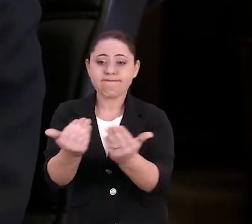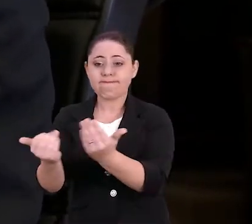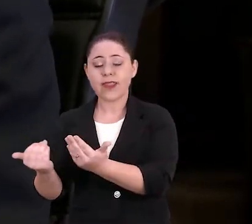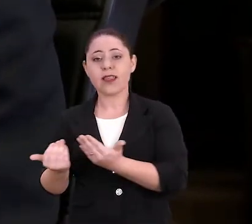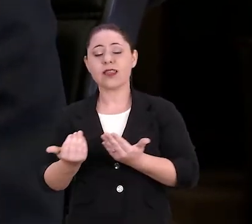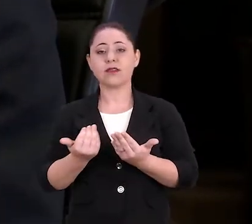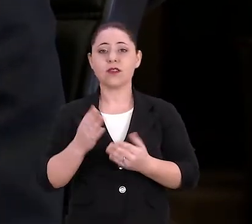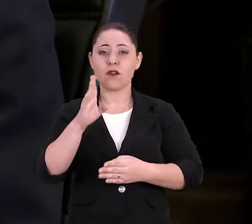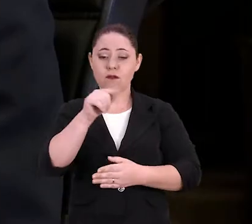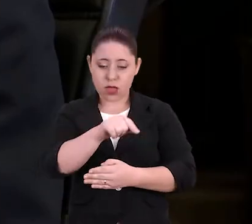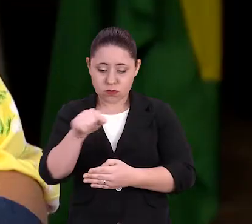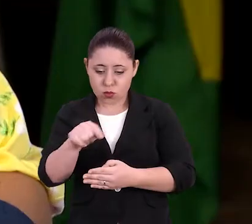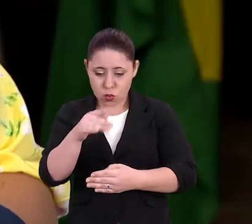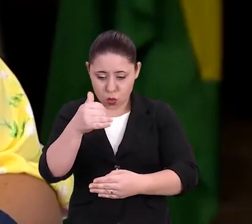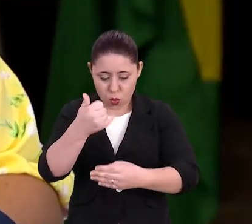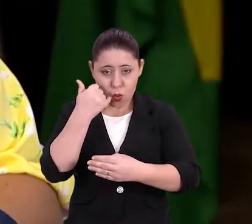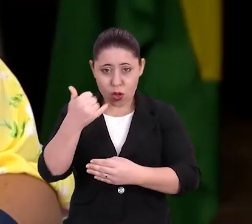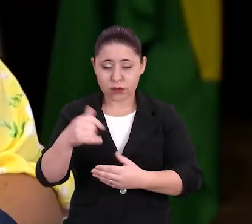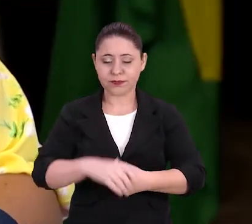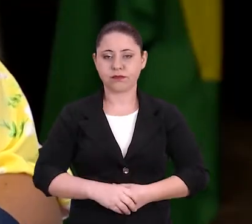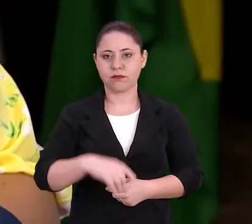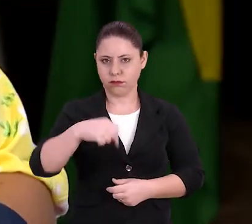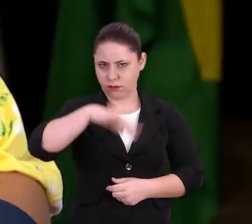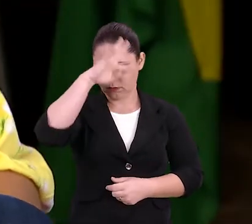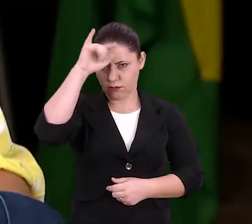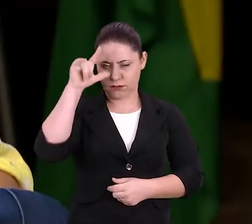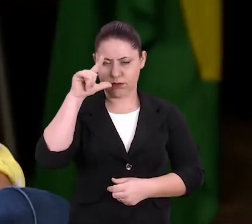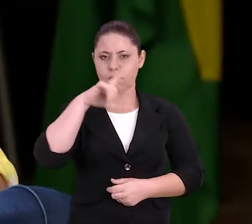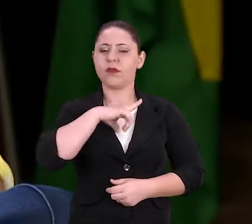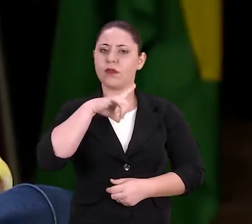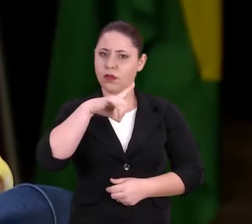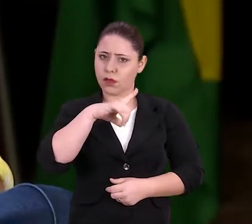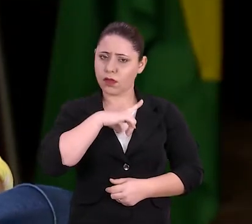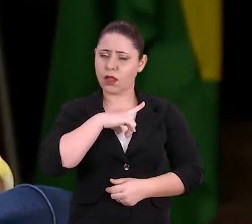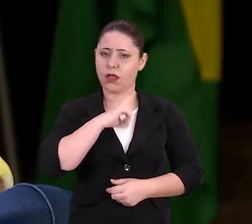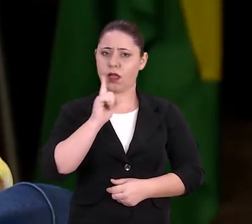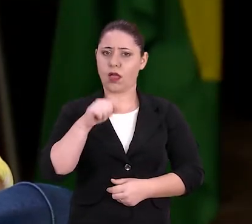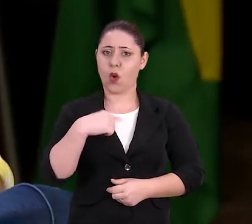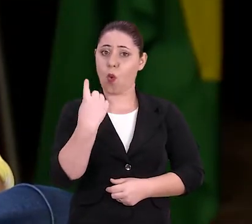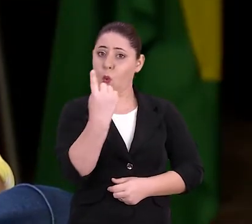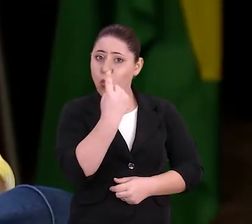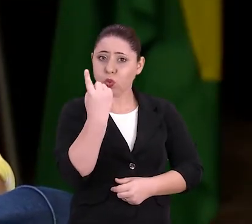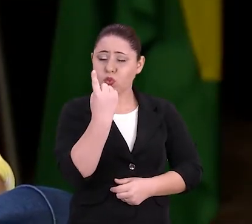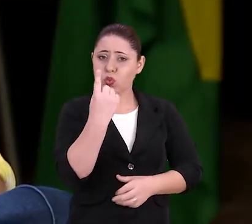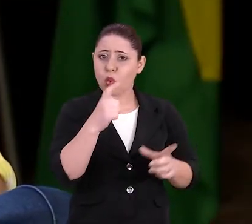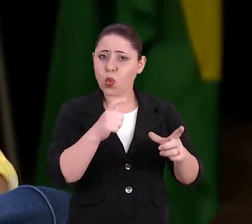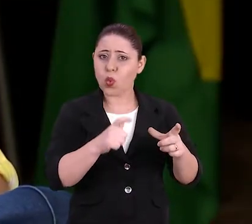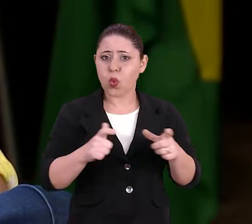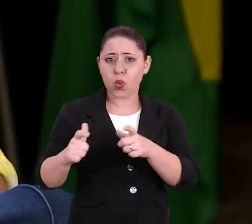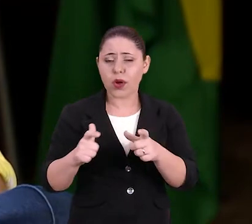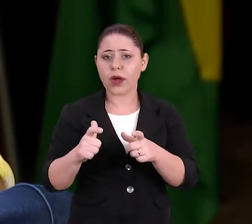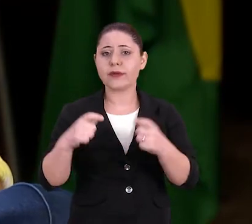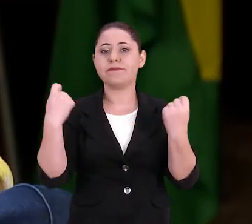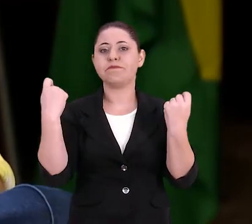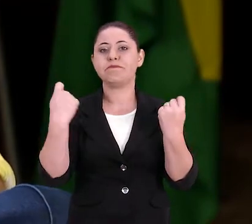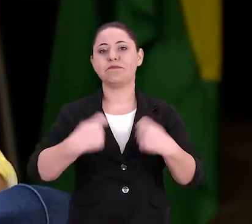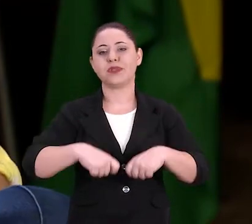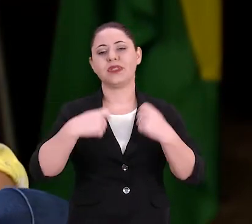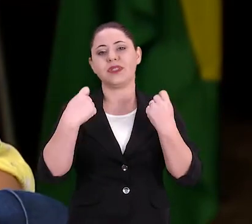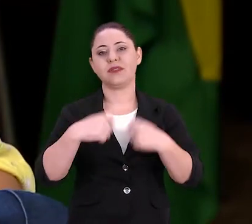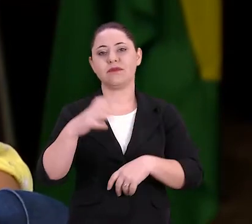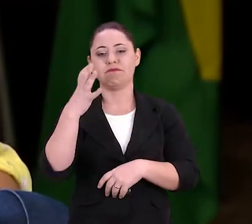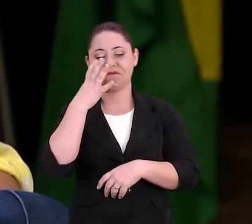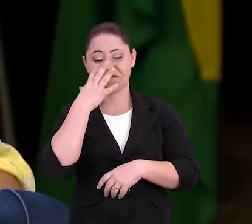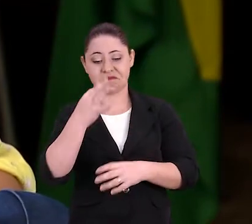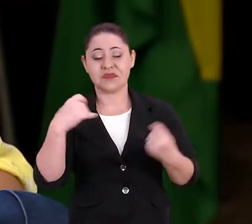das urnas nesses locais? Em Mato Grosso do Sul, nós temos uma localidade, né, que precisa de